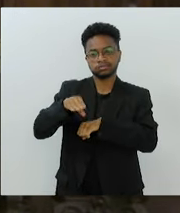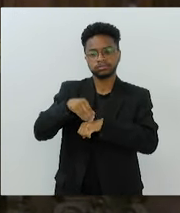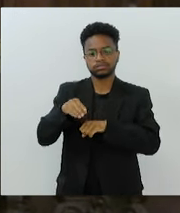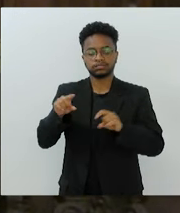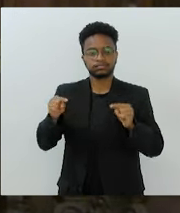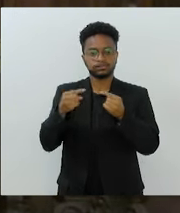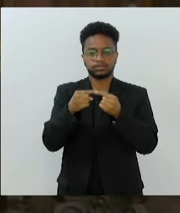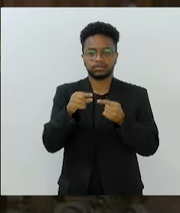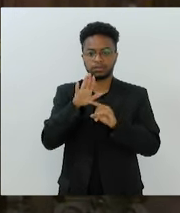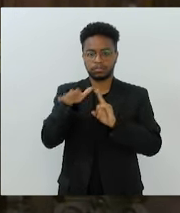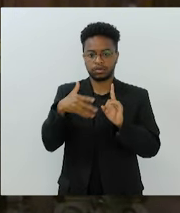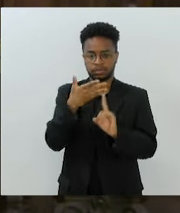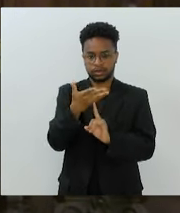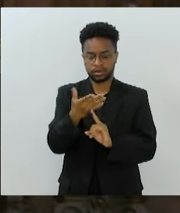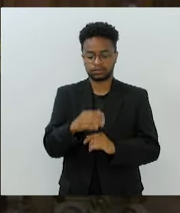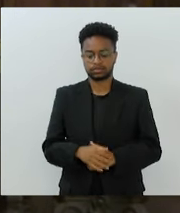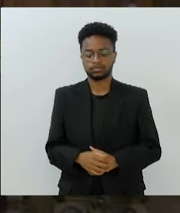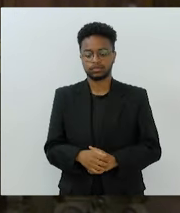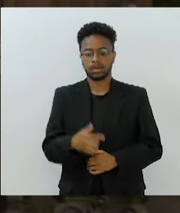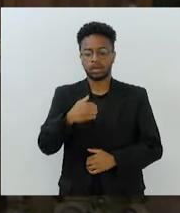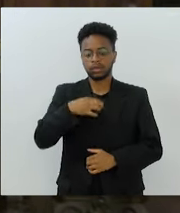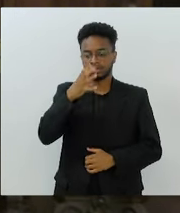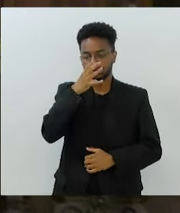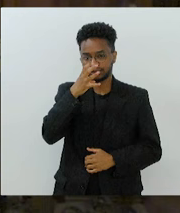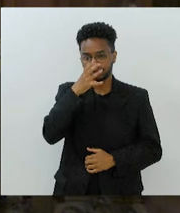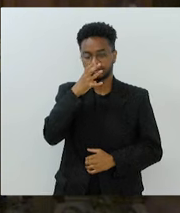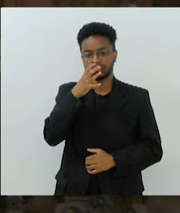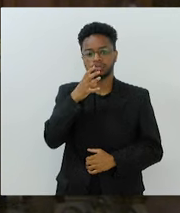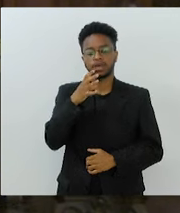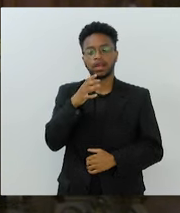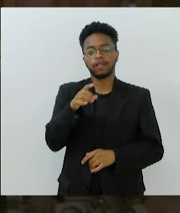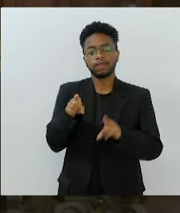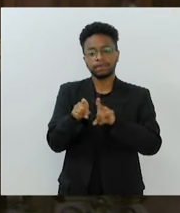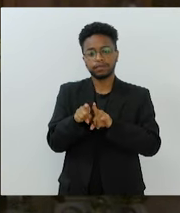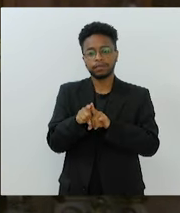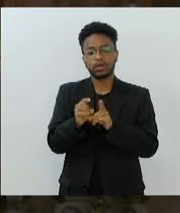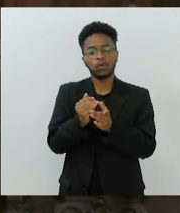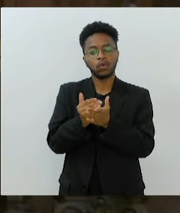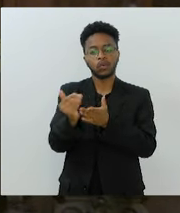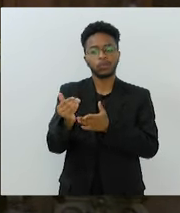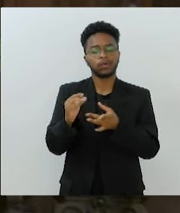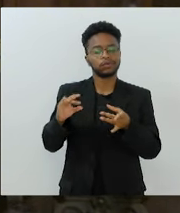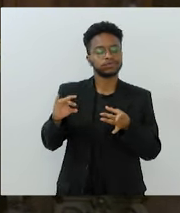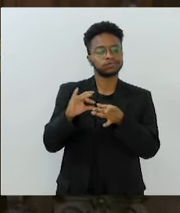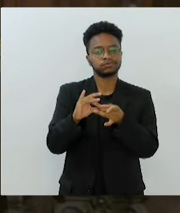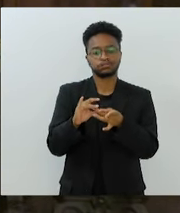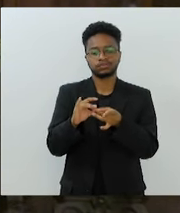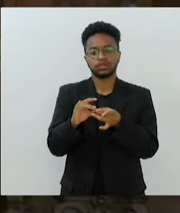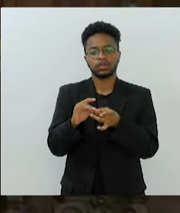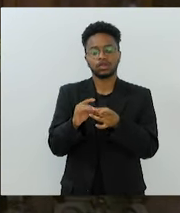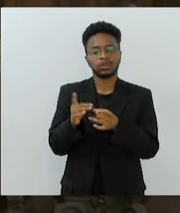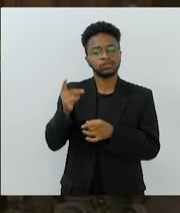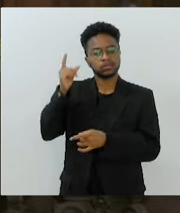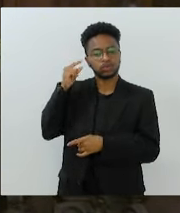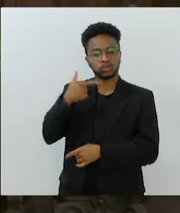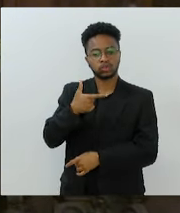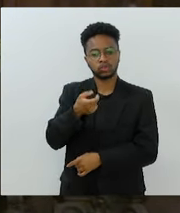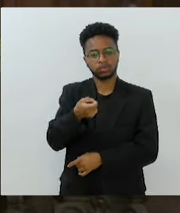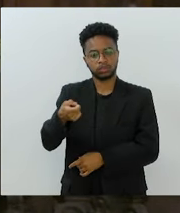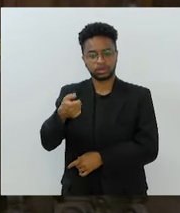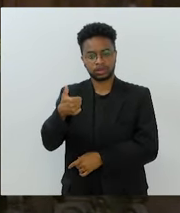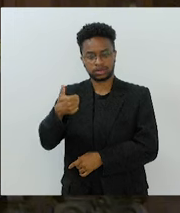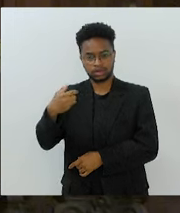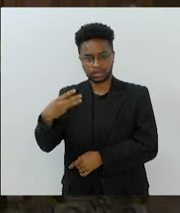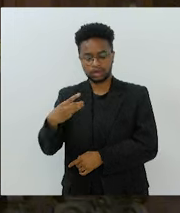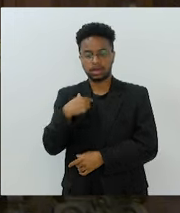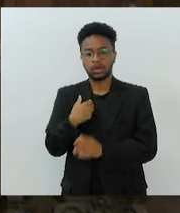ambiente. Minha admiração por ele explodiu e ele se tornou um parceiro imprescindível quando, em 2013, criei a